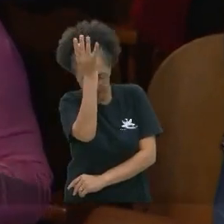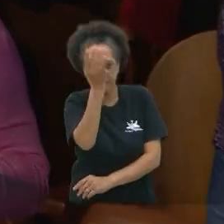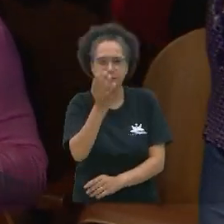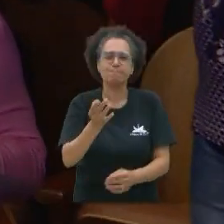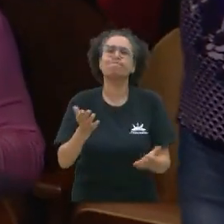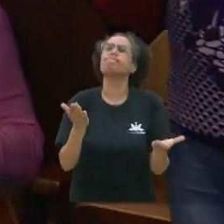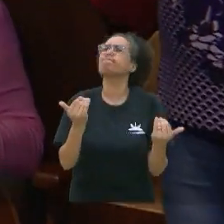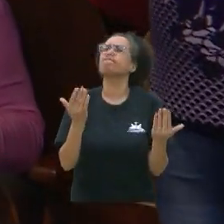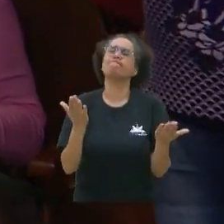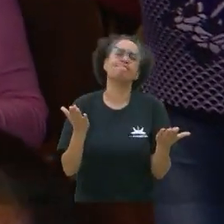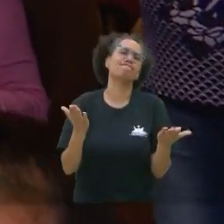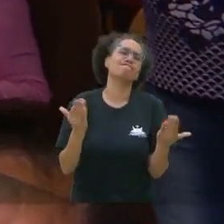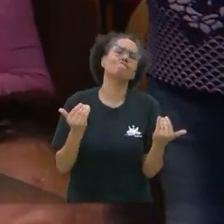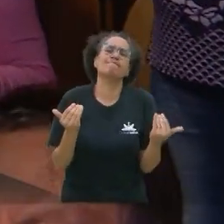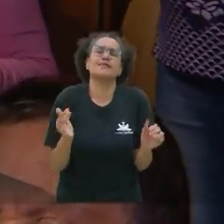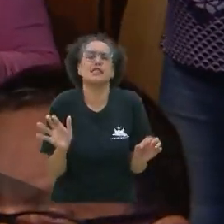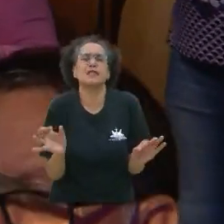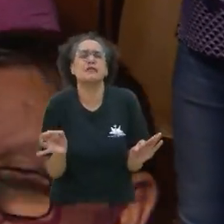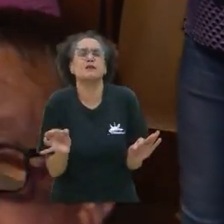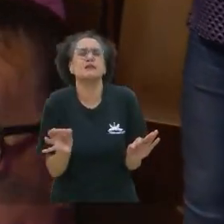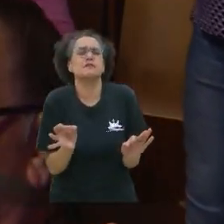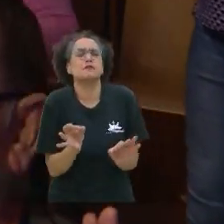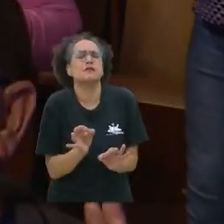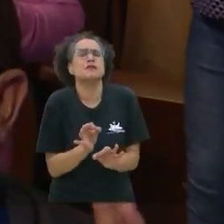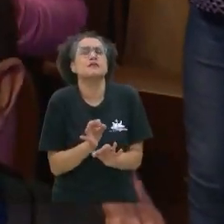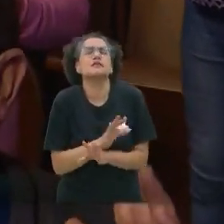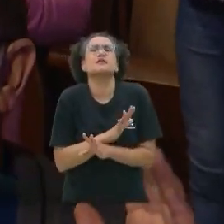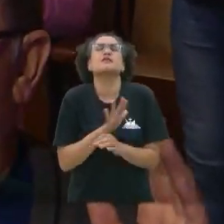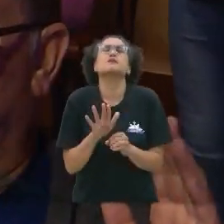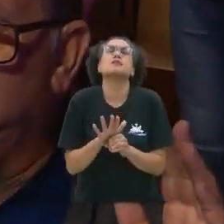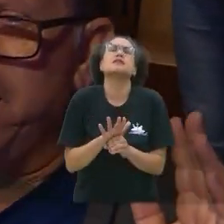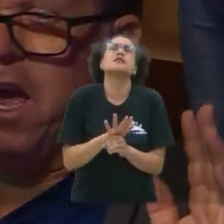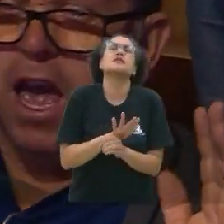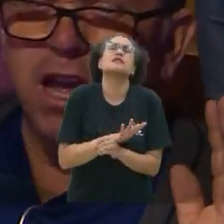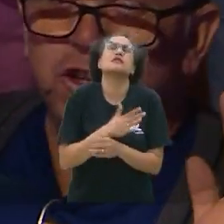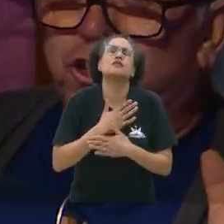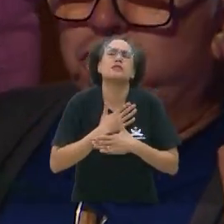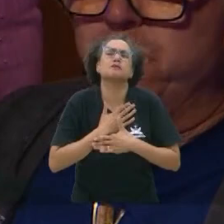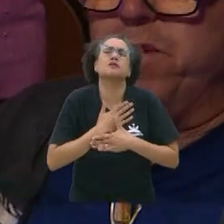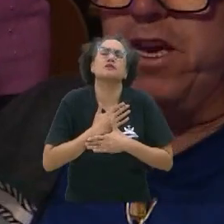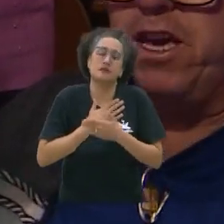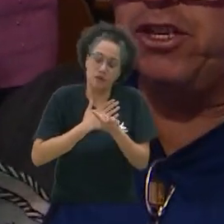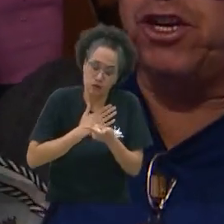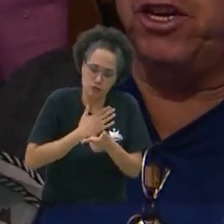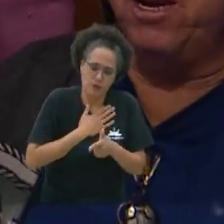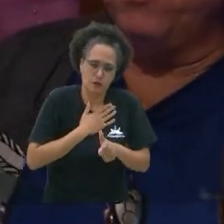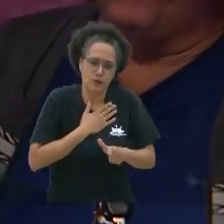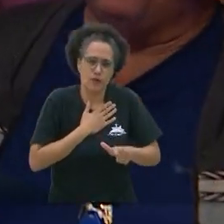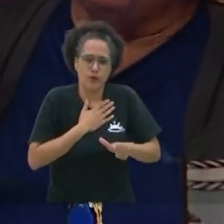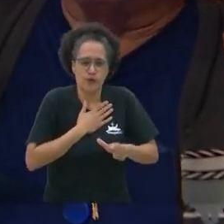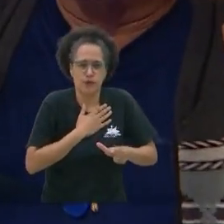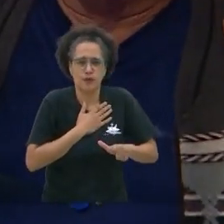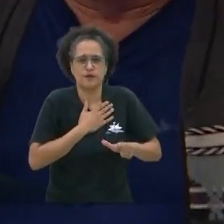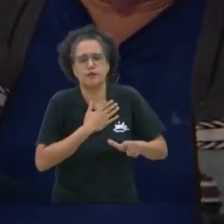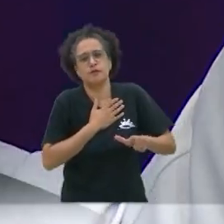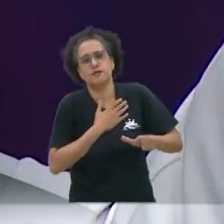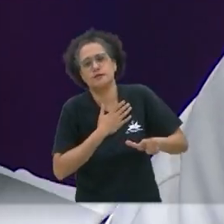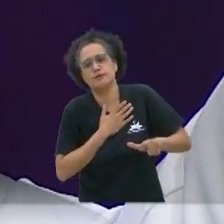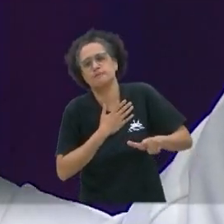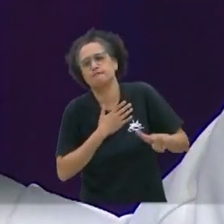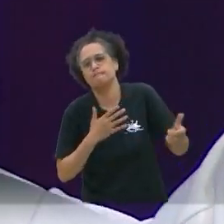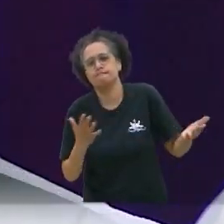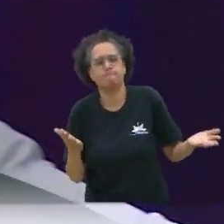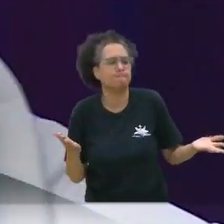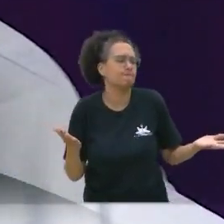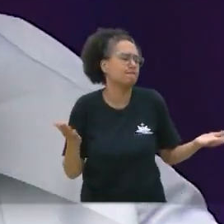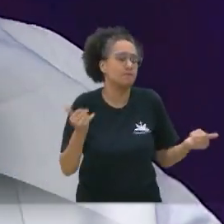Pentecostes, e enche-me, Senhor, e enche-me de novo, e enche-me de novo. Peça com fé,